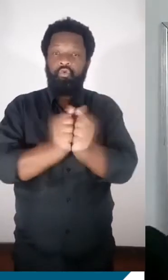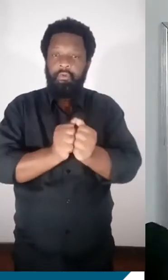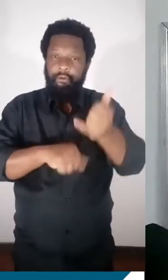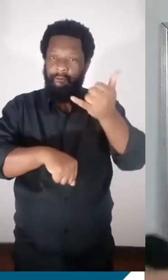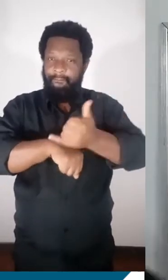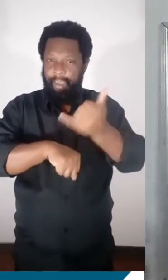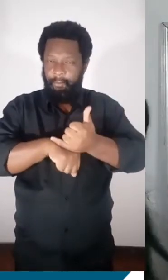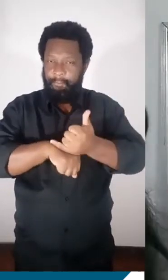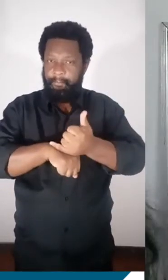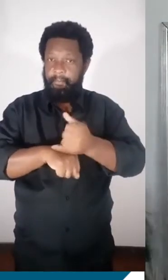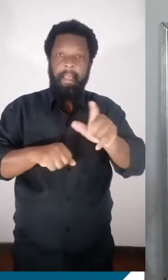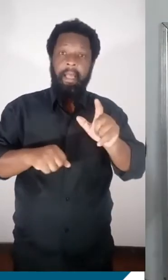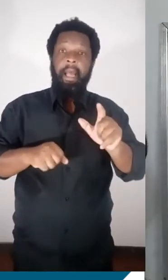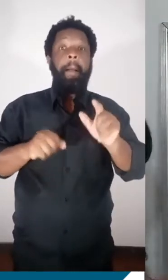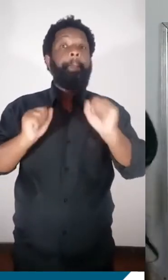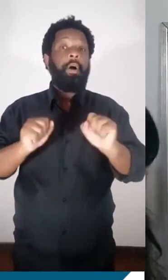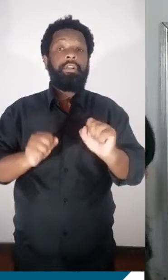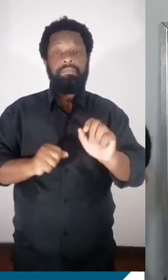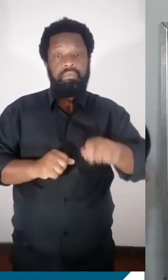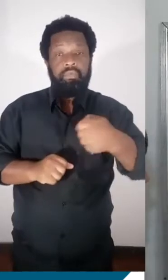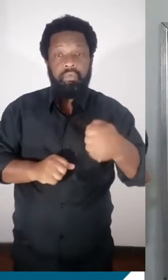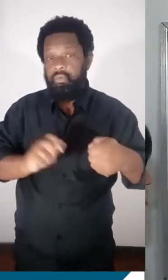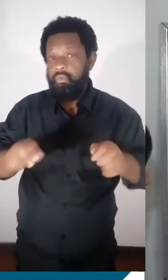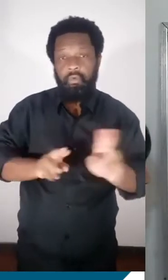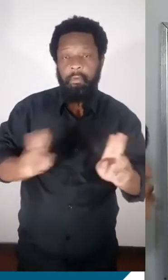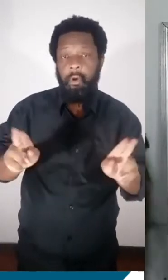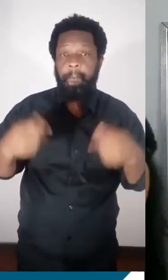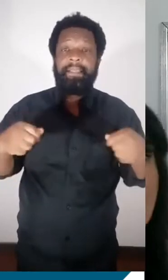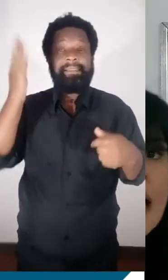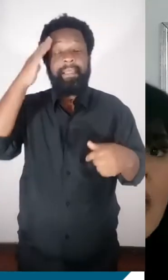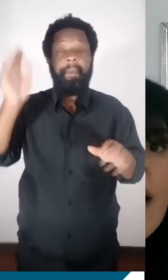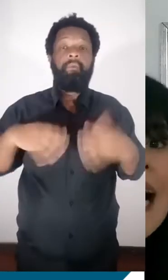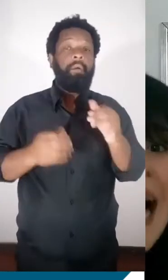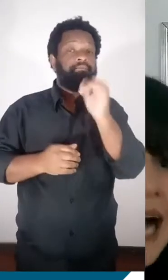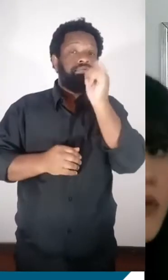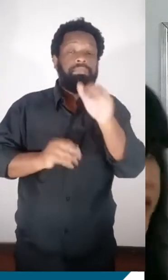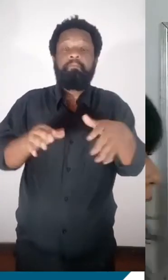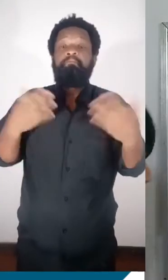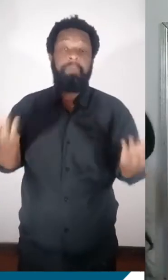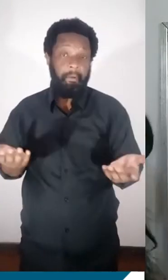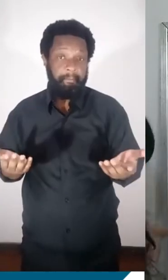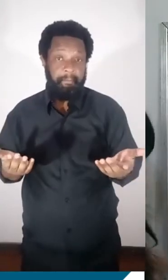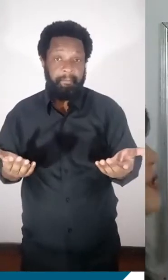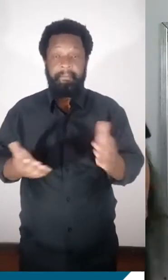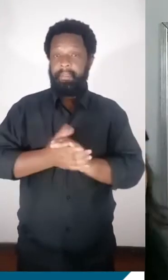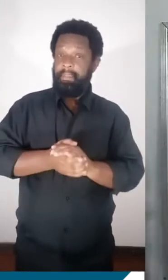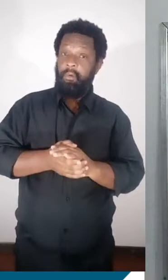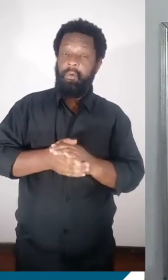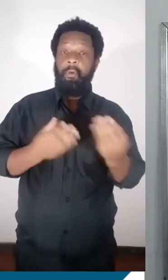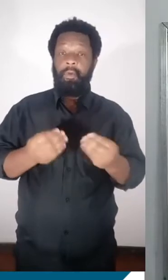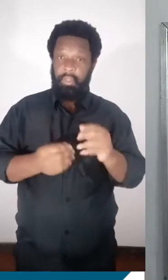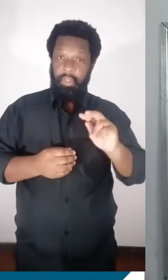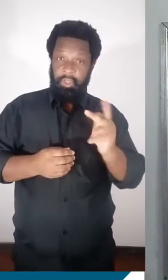ferro. Bom, pessoal, para que a gente possa dar o nome, nós precisamos descobrir qual é a carga do ferro nesses dois